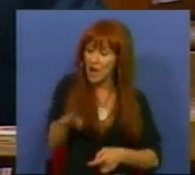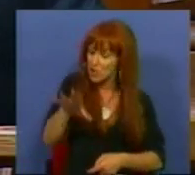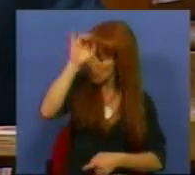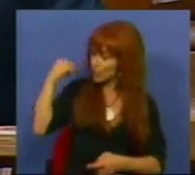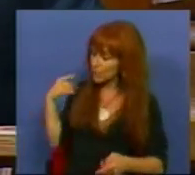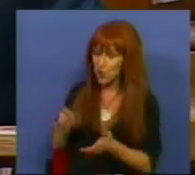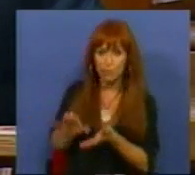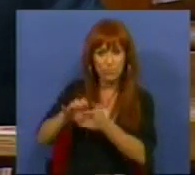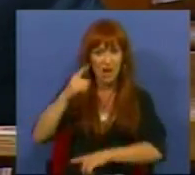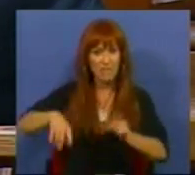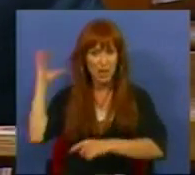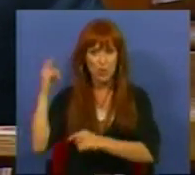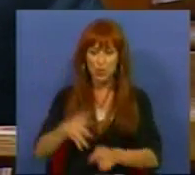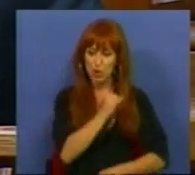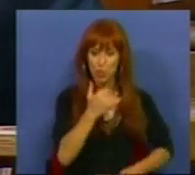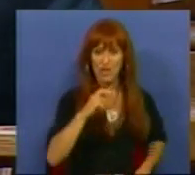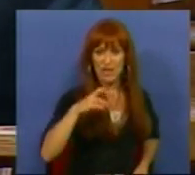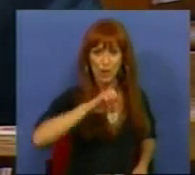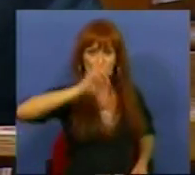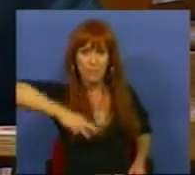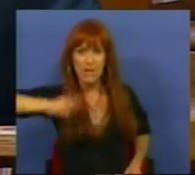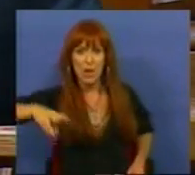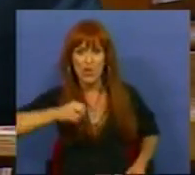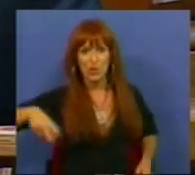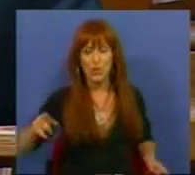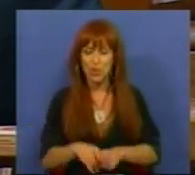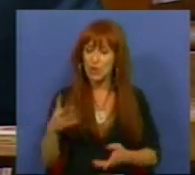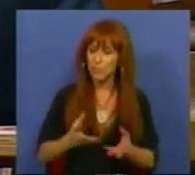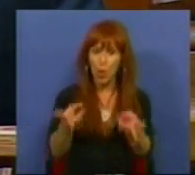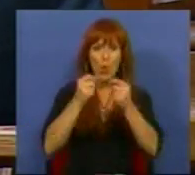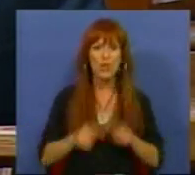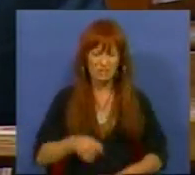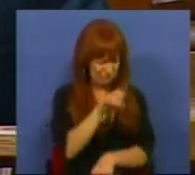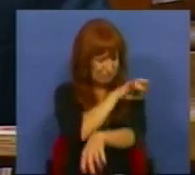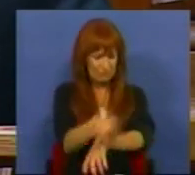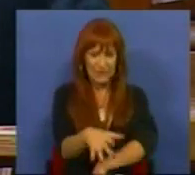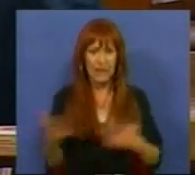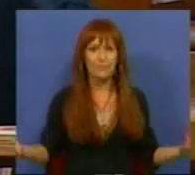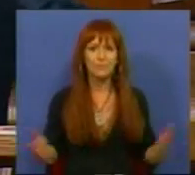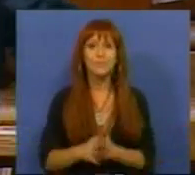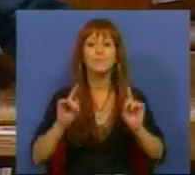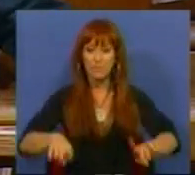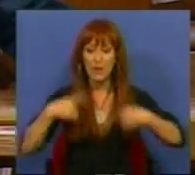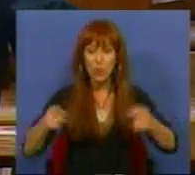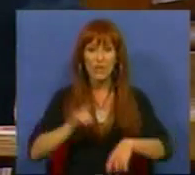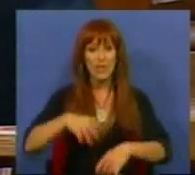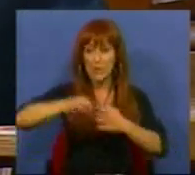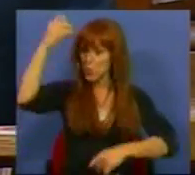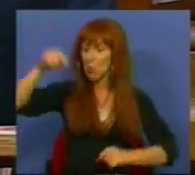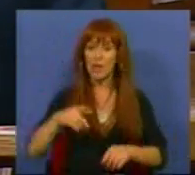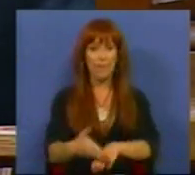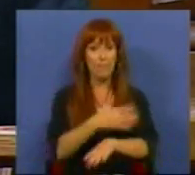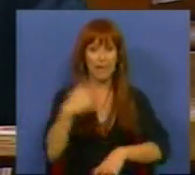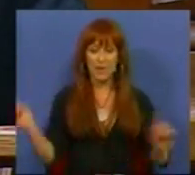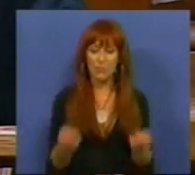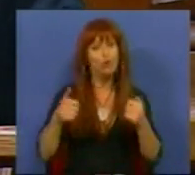anterior, a dotação média para a cultura foi de 238 milhões de euros, um orçamento de miséria. Depois deste momento único da